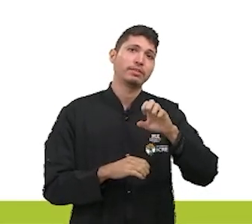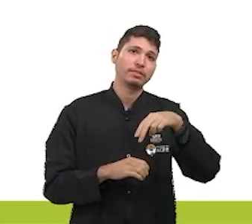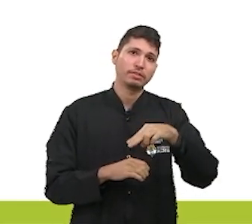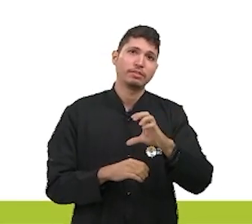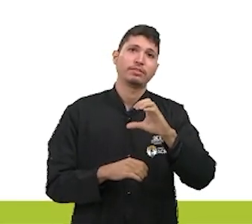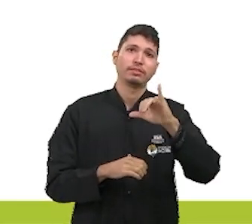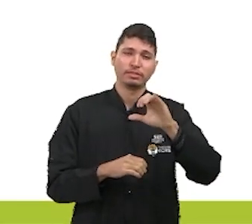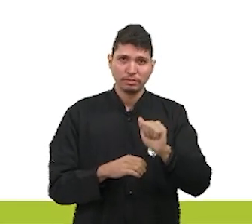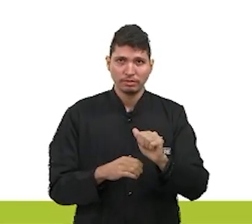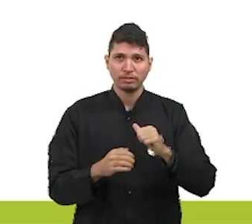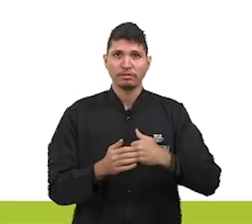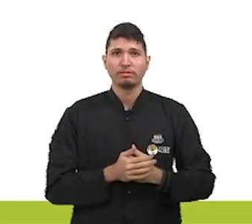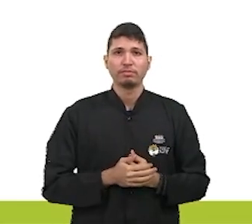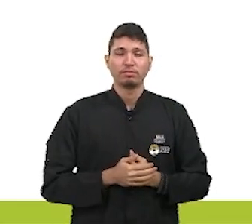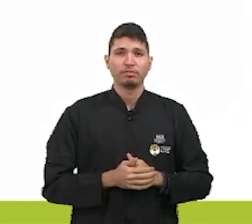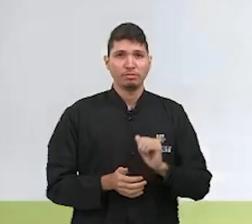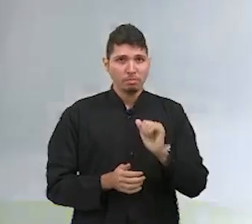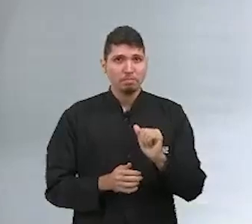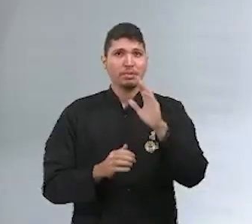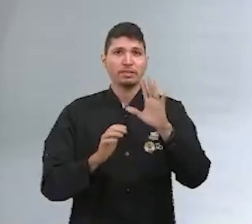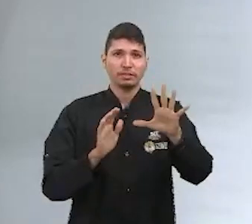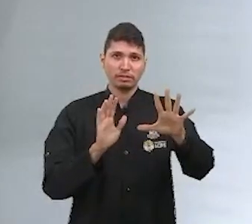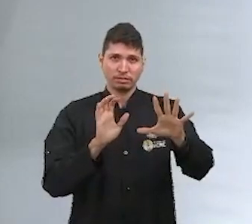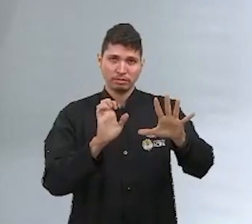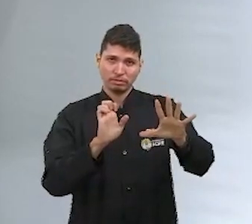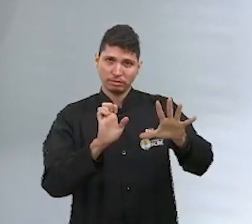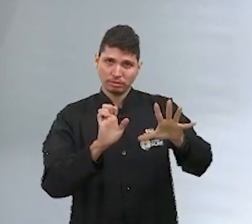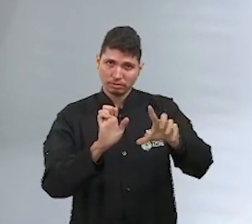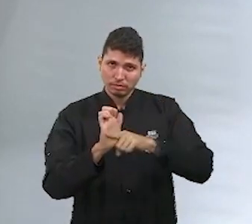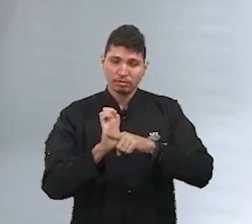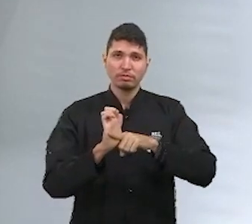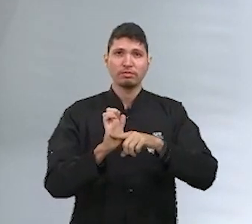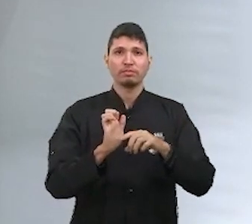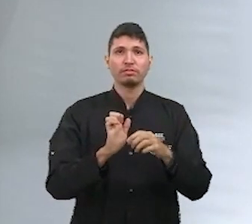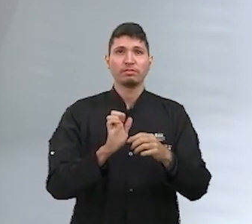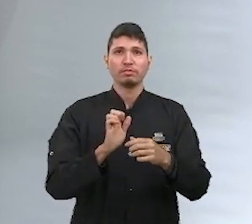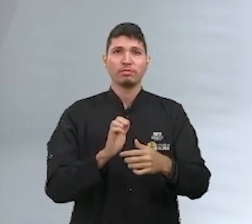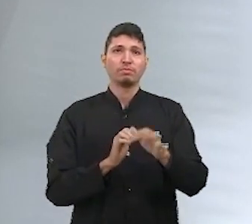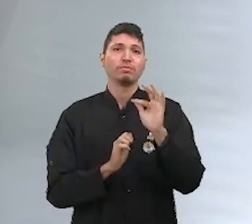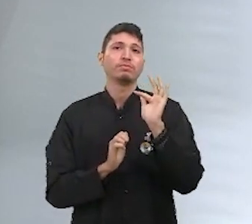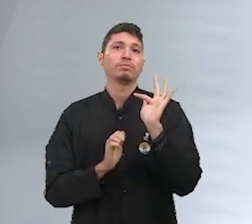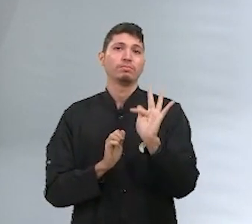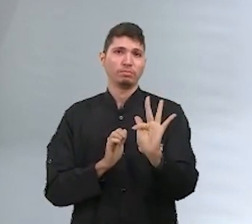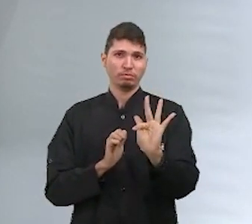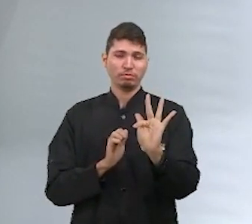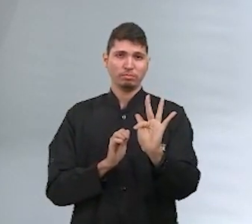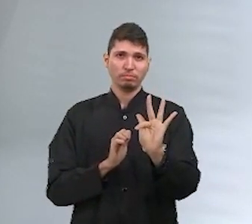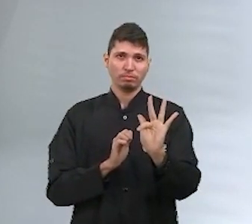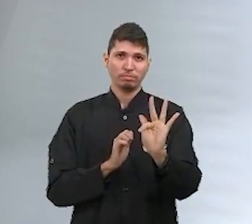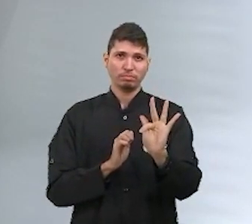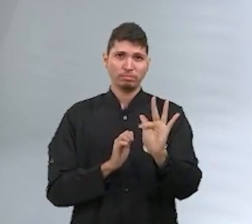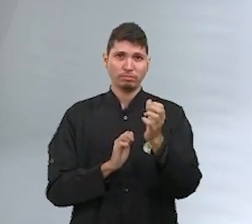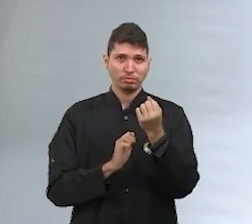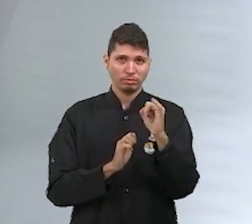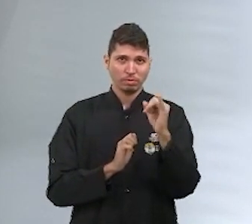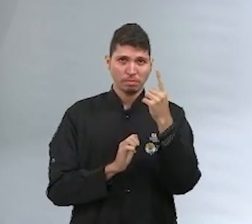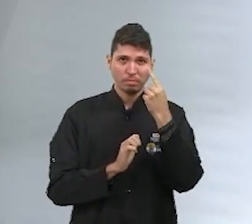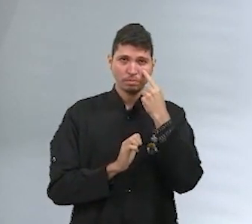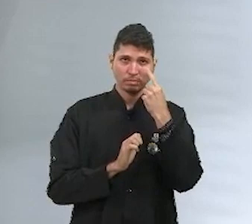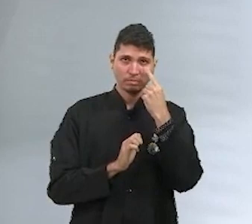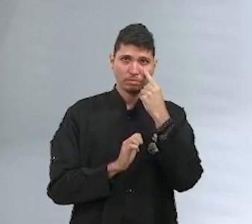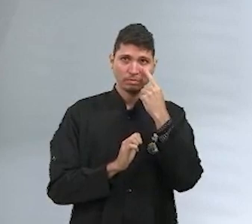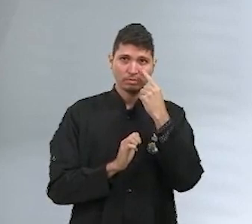ser considerado o elemento mais eletronegativo? O elemento flúor. E se você analisar o